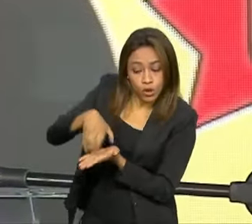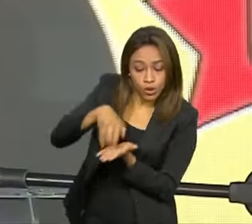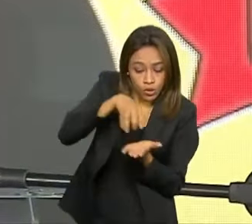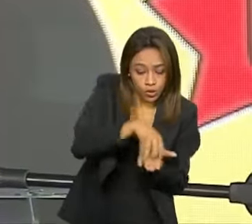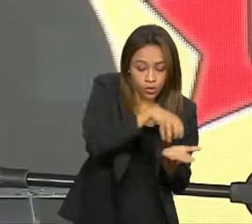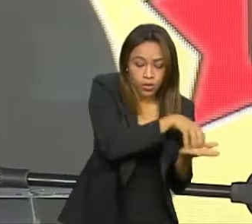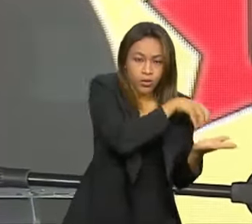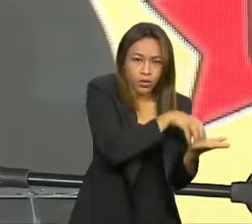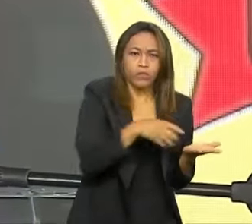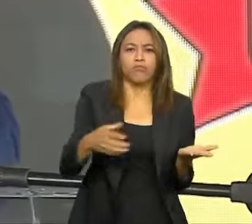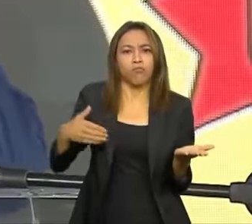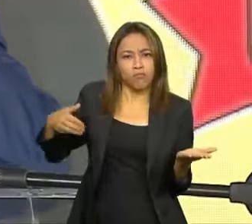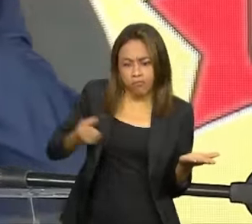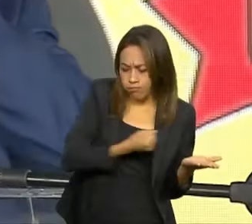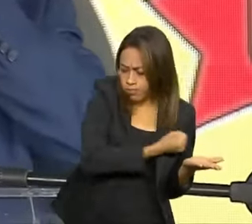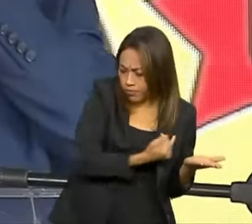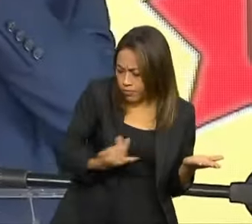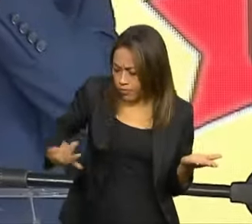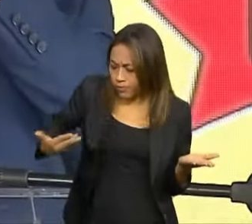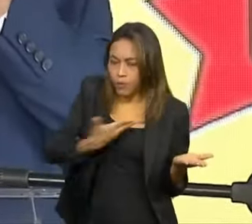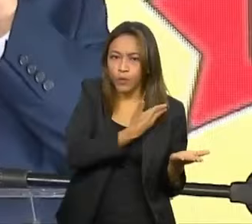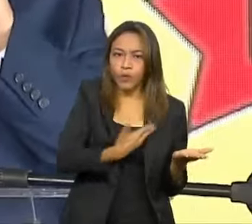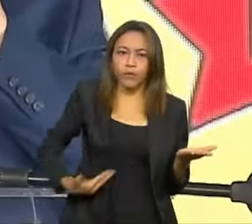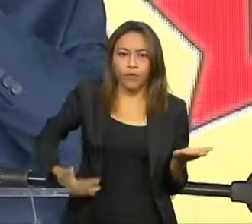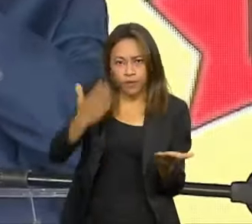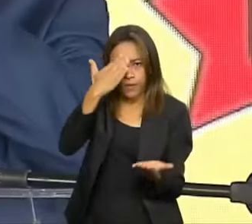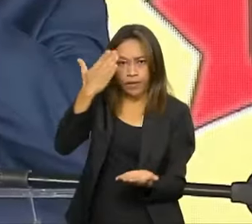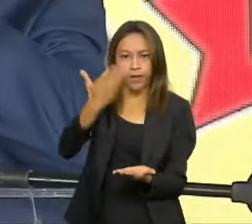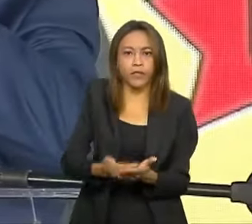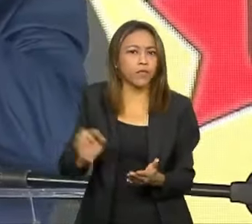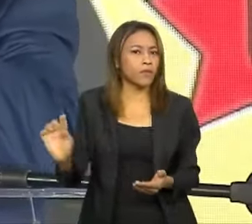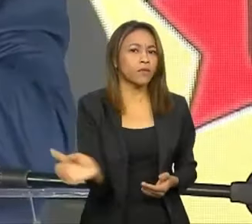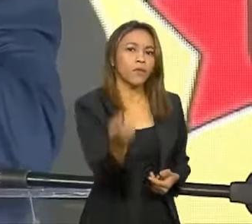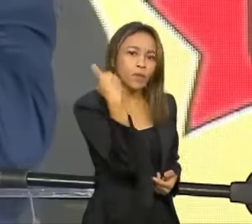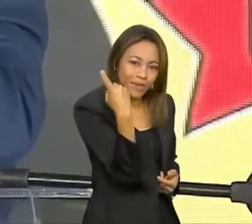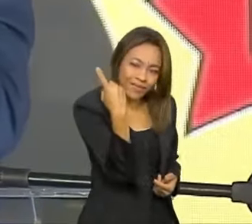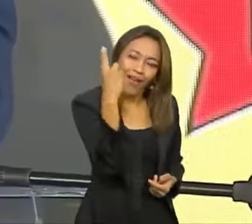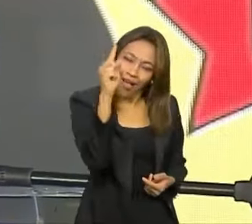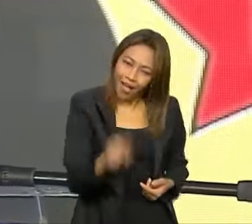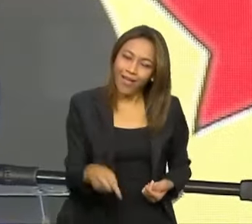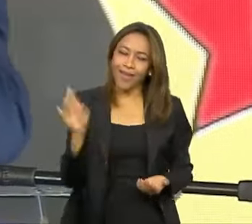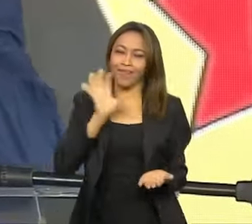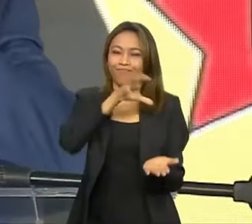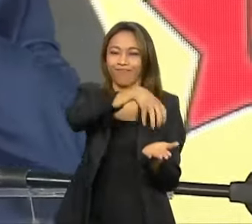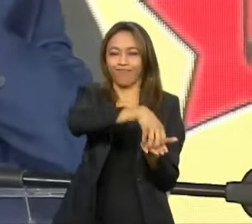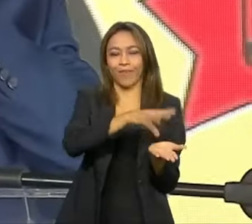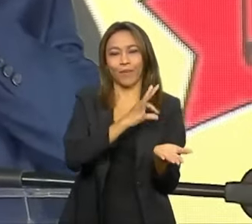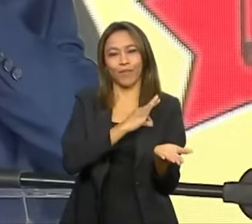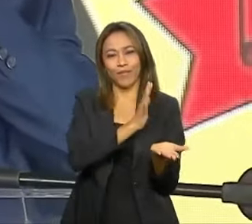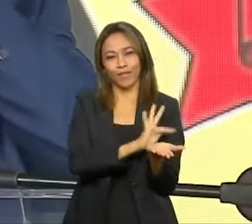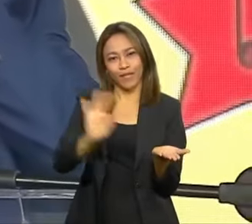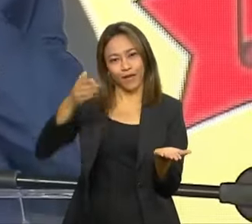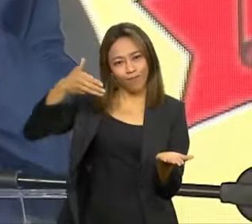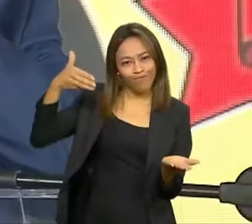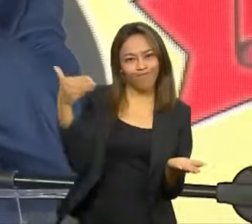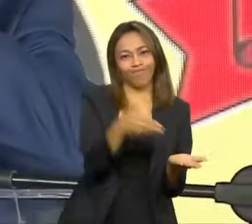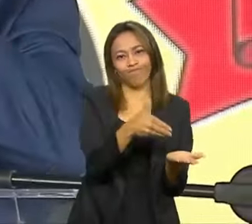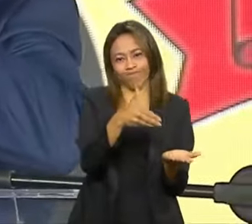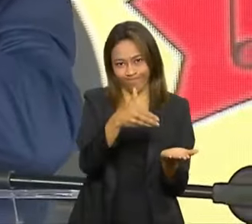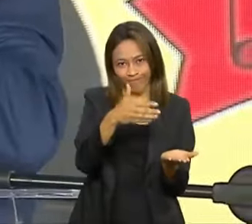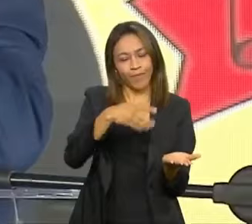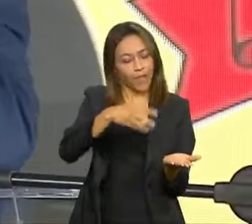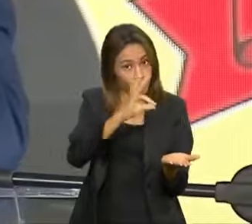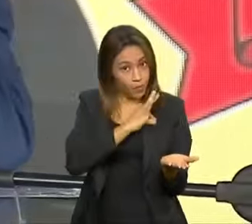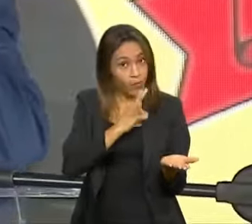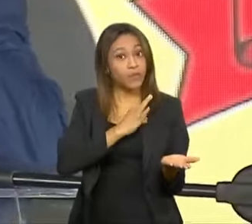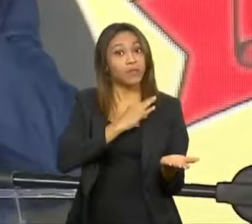maior credibilidade nacional, em primeiro lugar, estava a nossa Polícia Federal, a Polícia